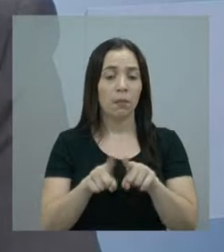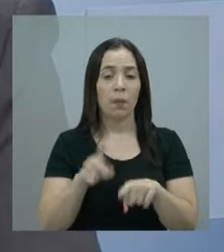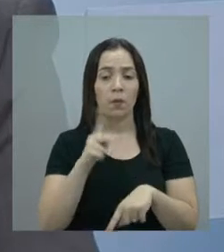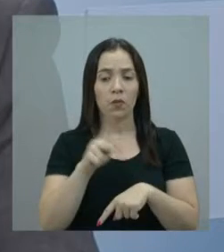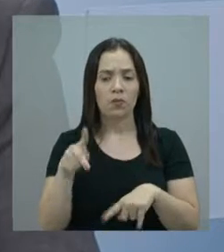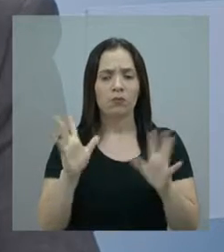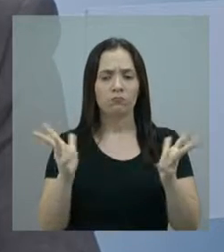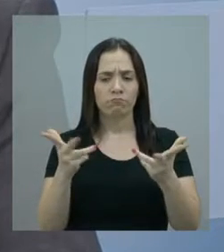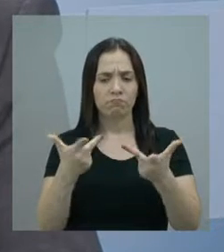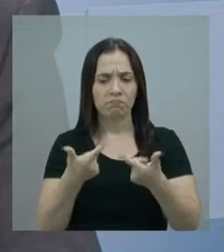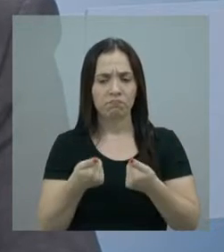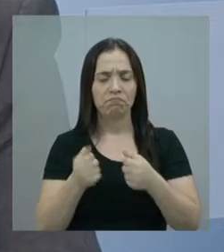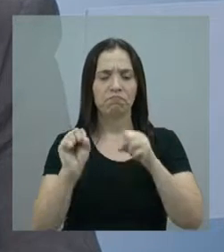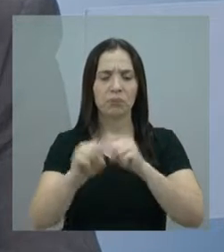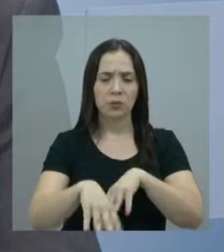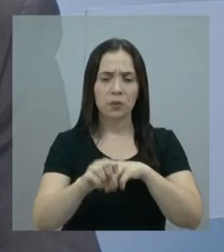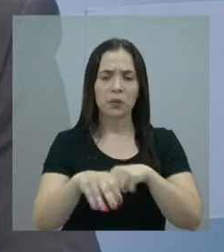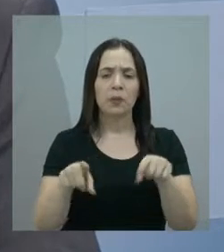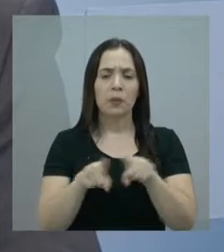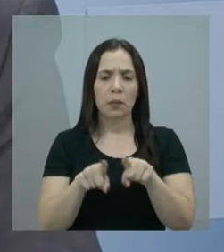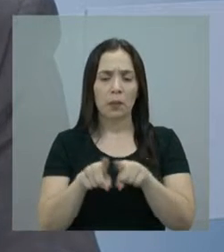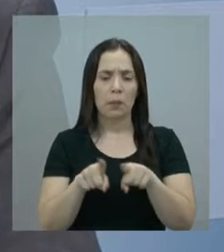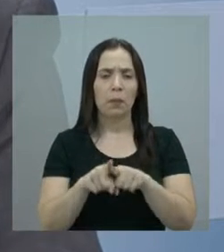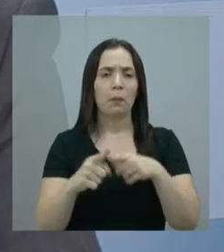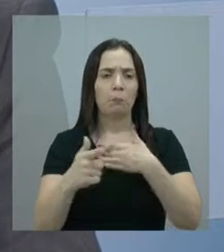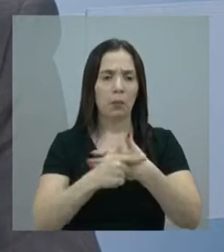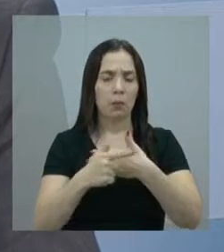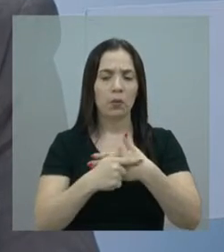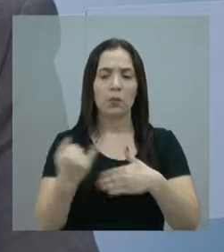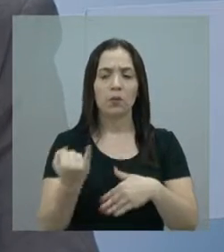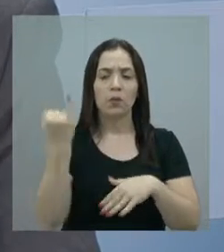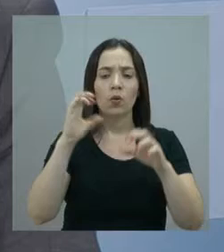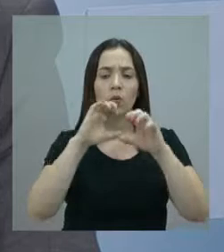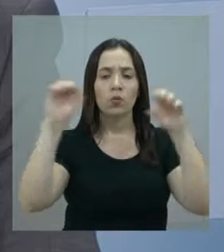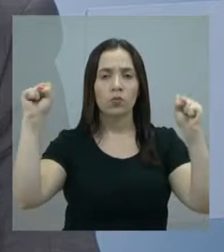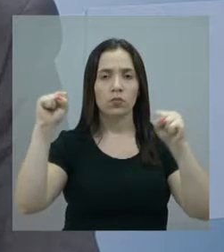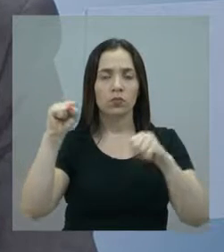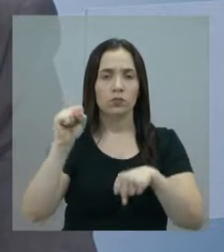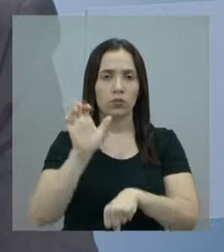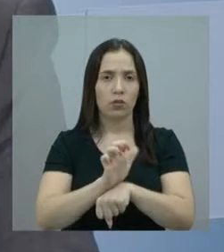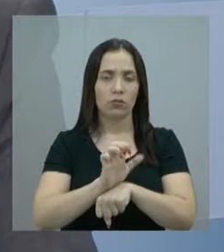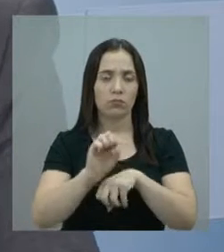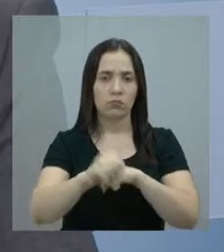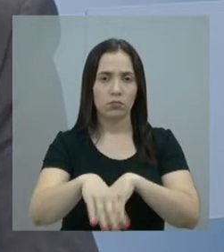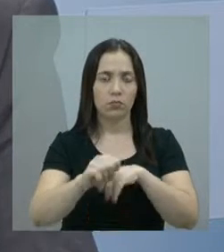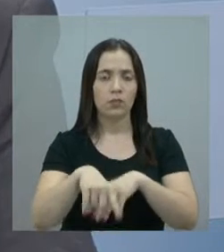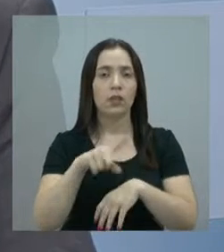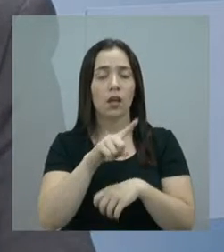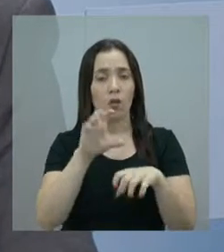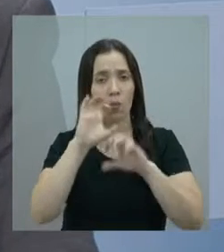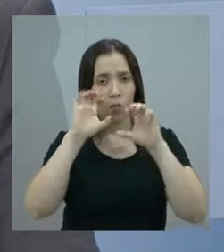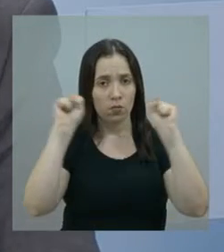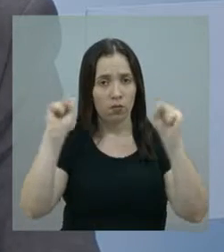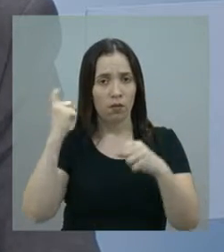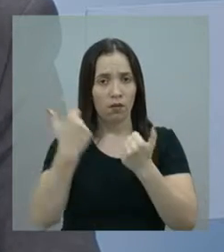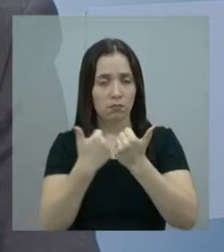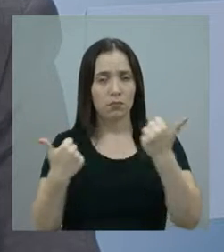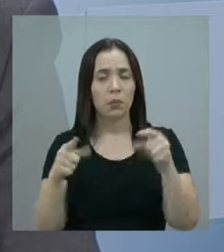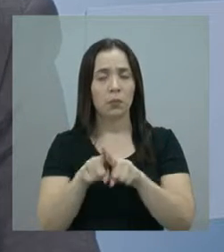de um grande educador, também teve um papel importante no Conselho Estadual de Educação, como conselheiro e como presidente.